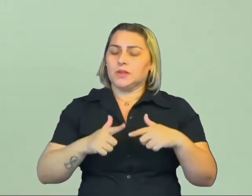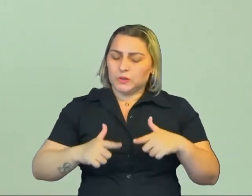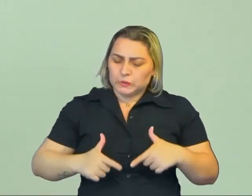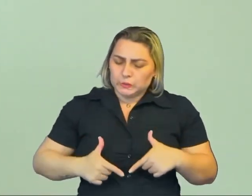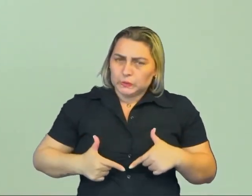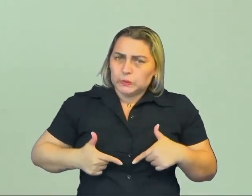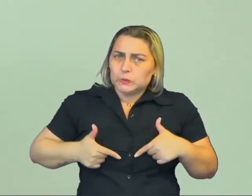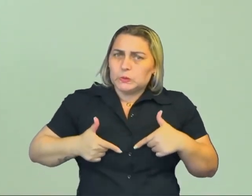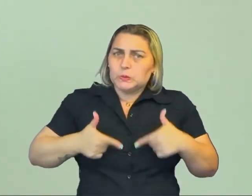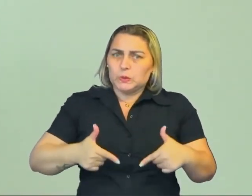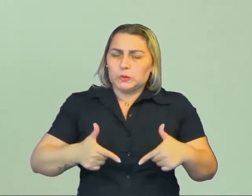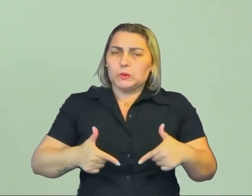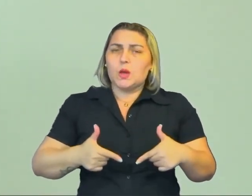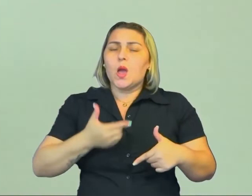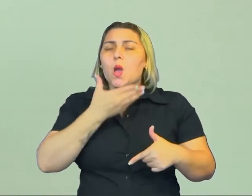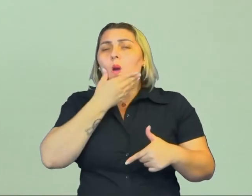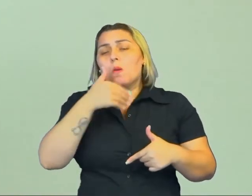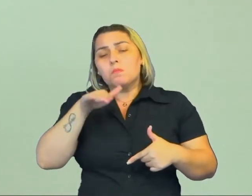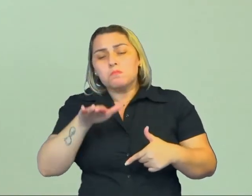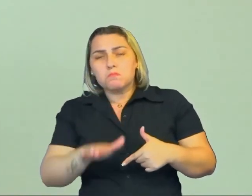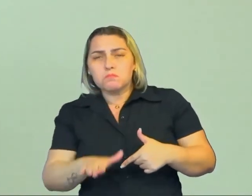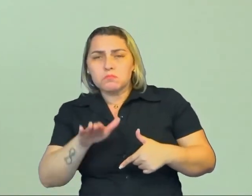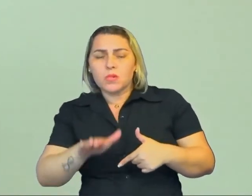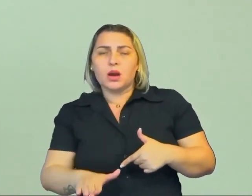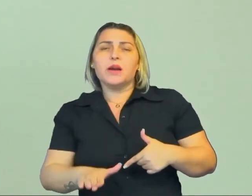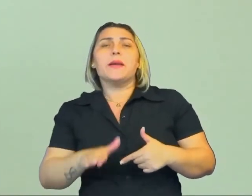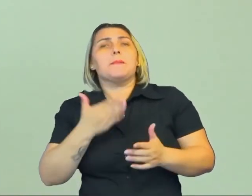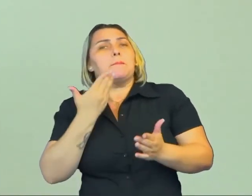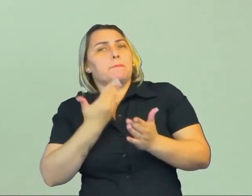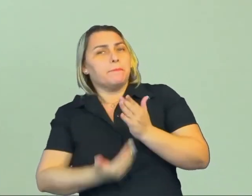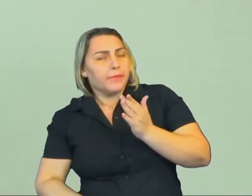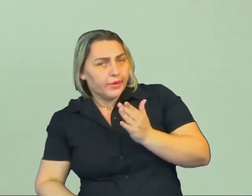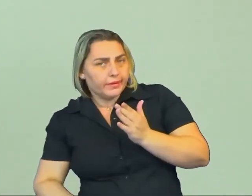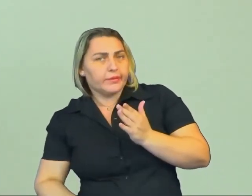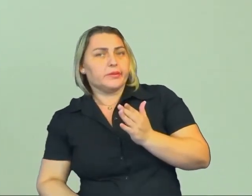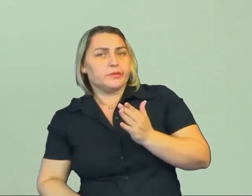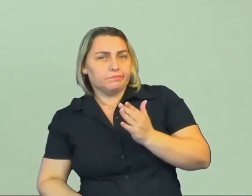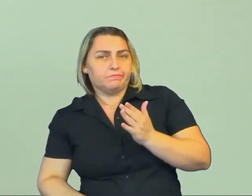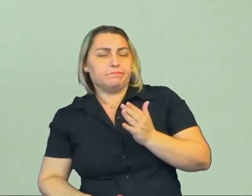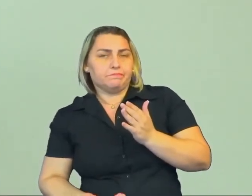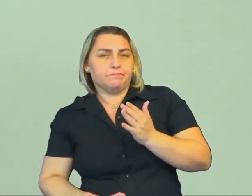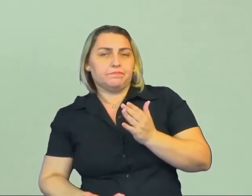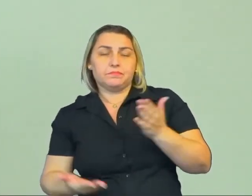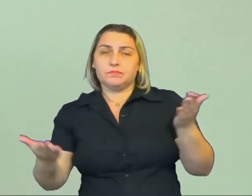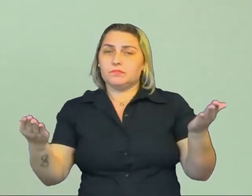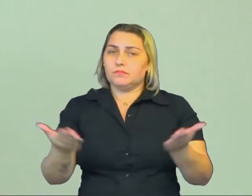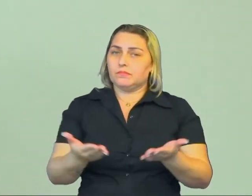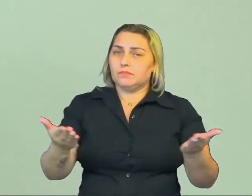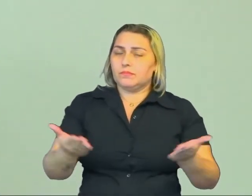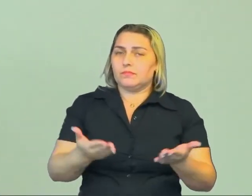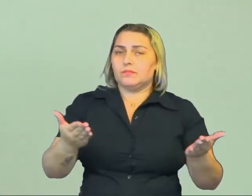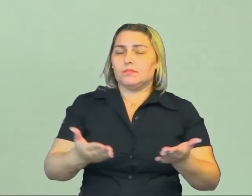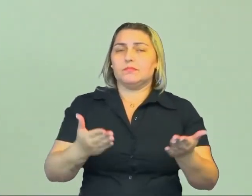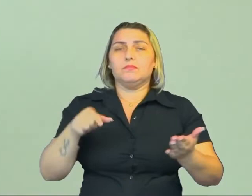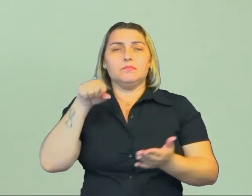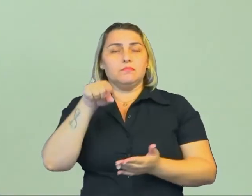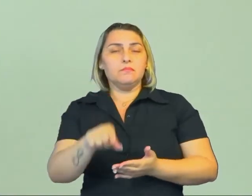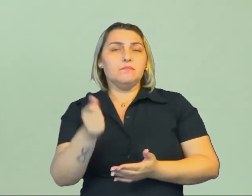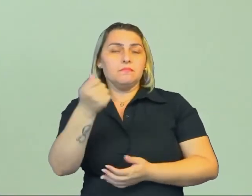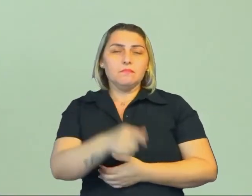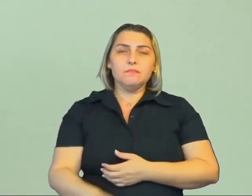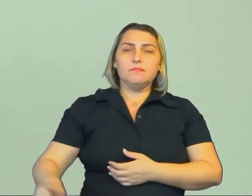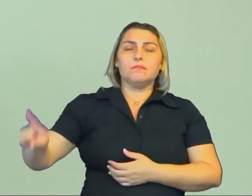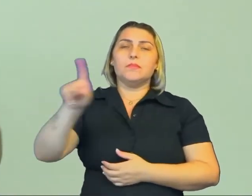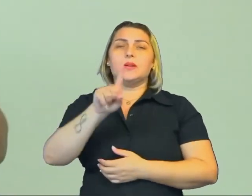lutar. E um homem baixo, numa luta, consequentemente, ele ia ter percas. Hoje em dia, não. Hoje em dia, você não